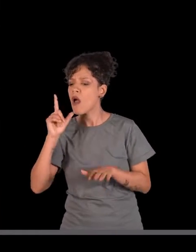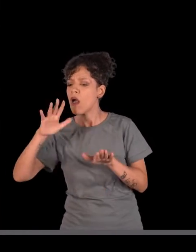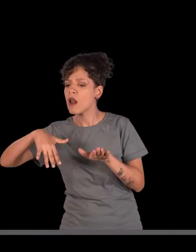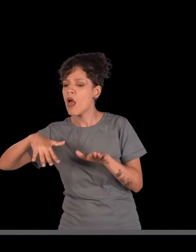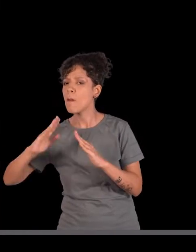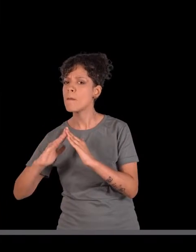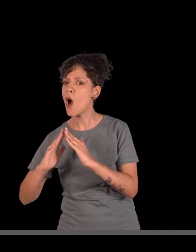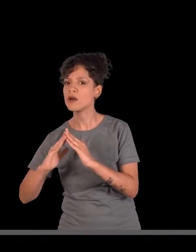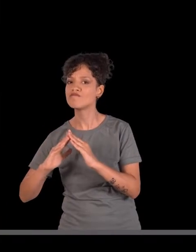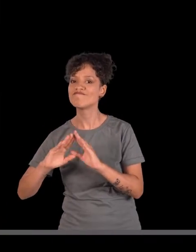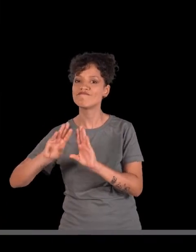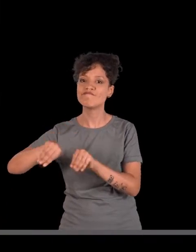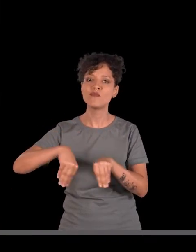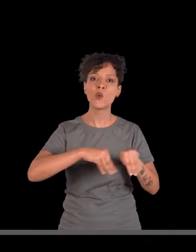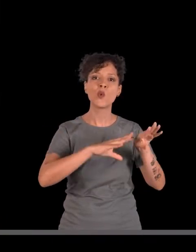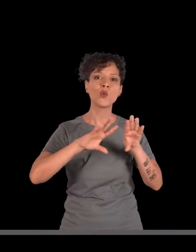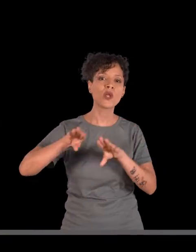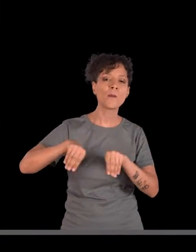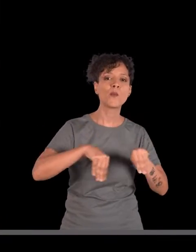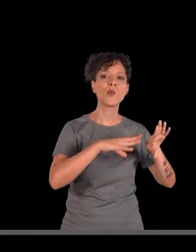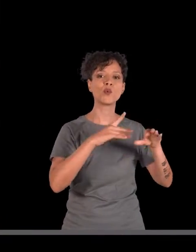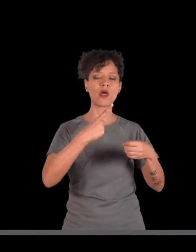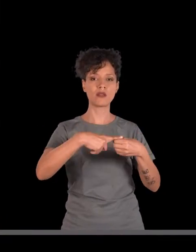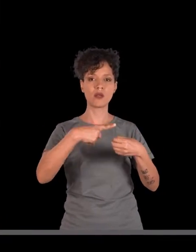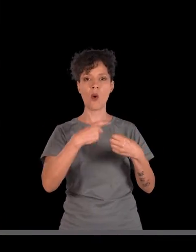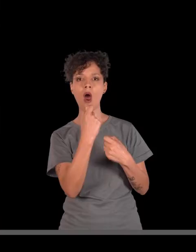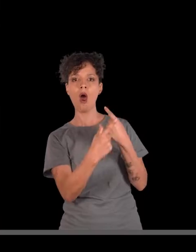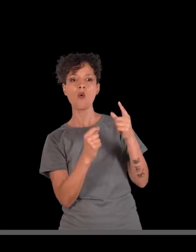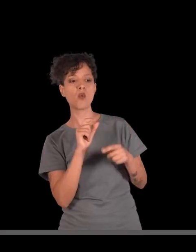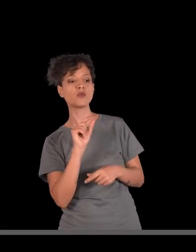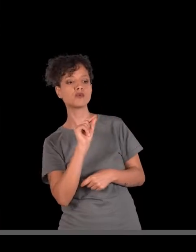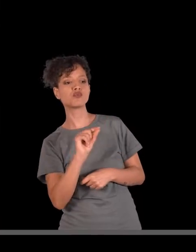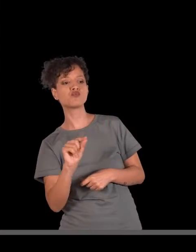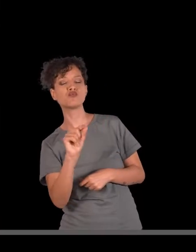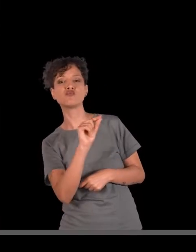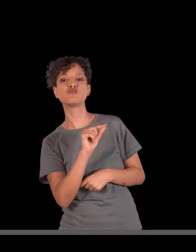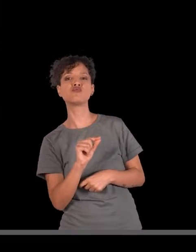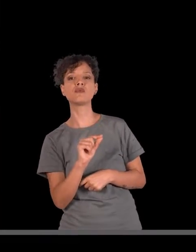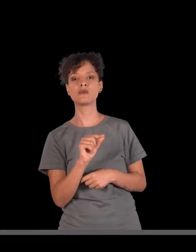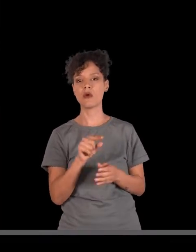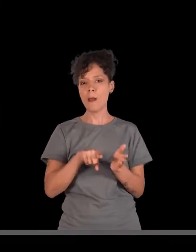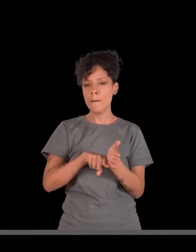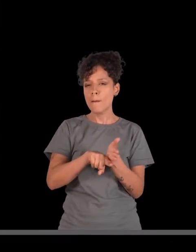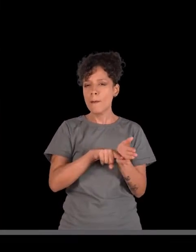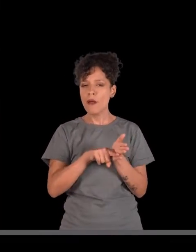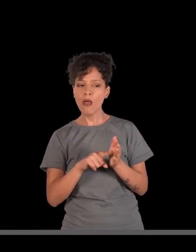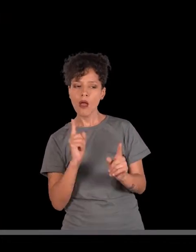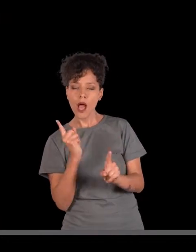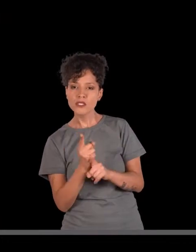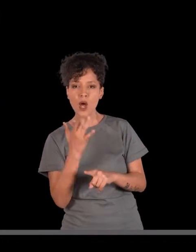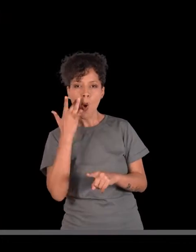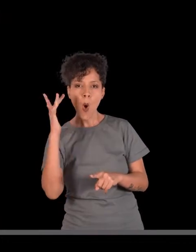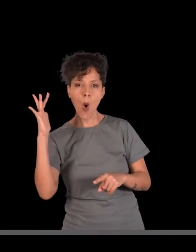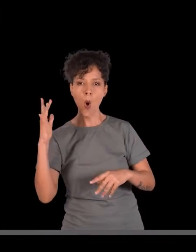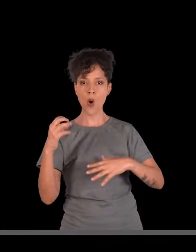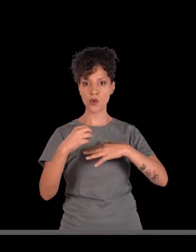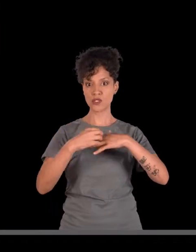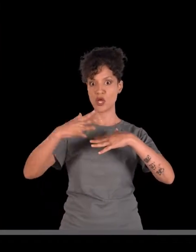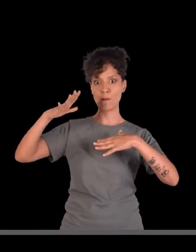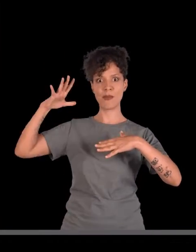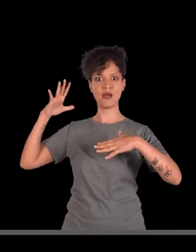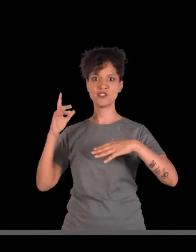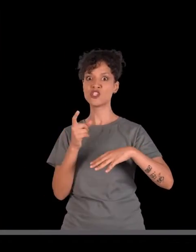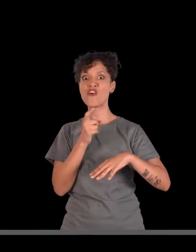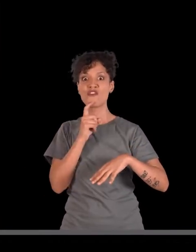litoral vão começar a querer ir para o interior, em algumas regiões do interior, para buscar, encontrar ouro, encontrar